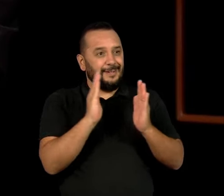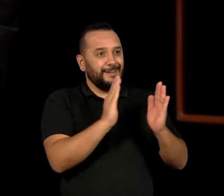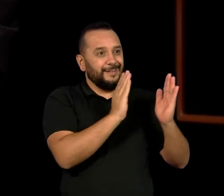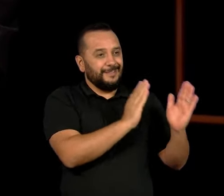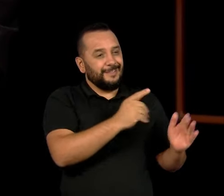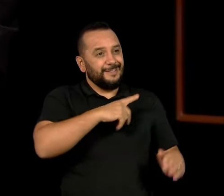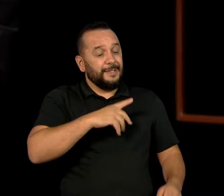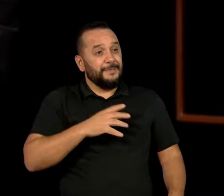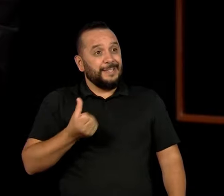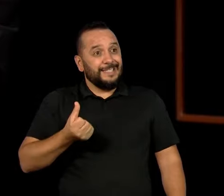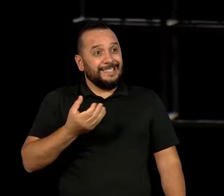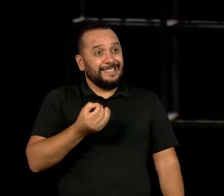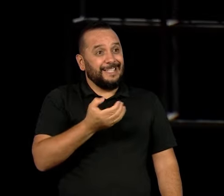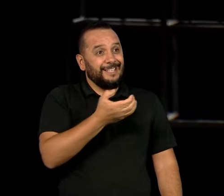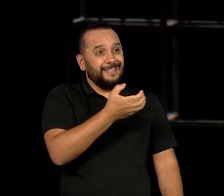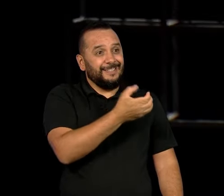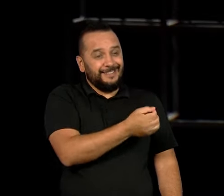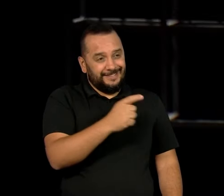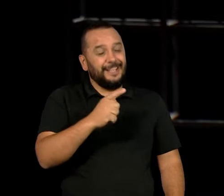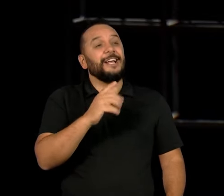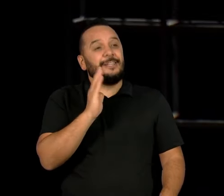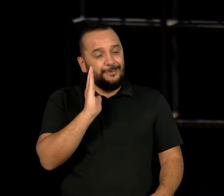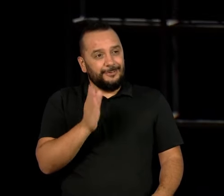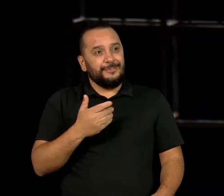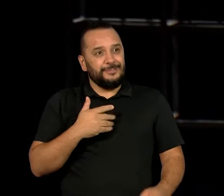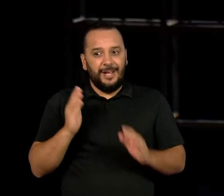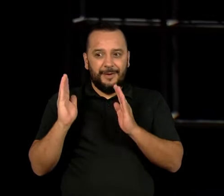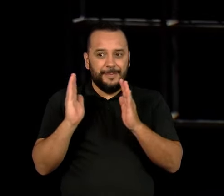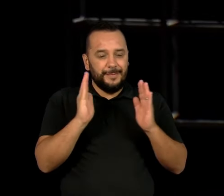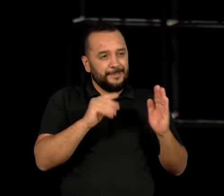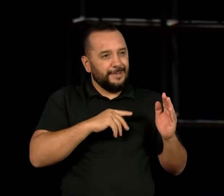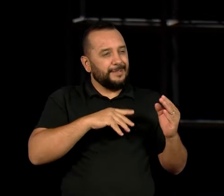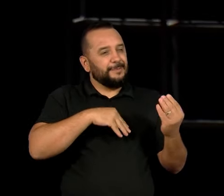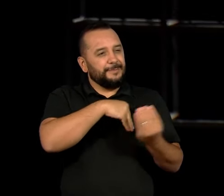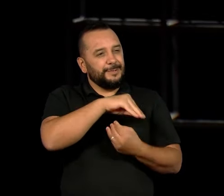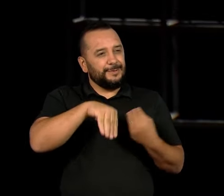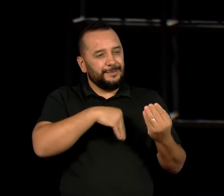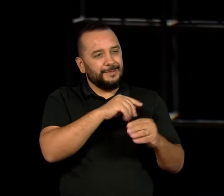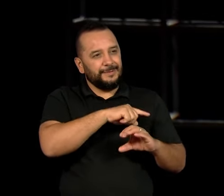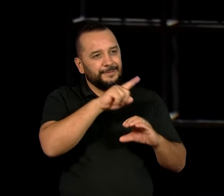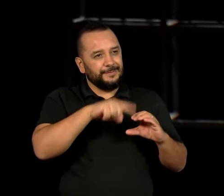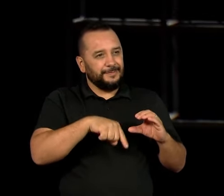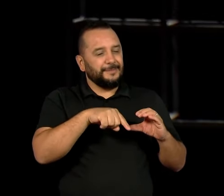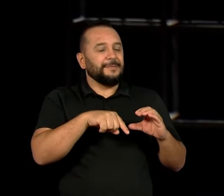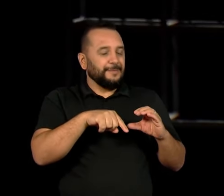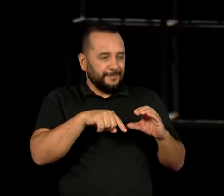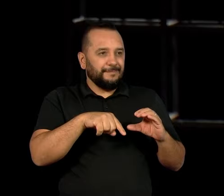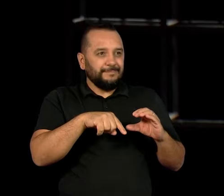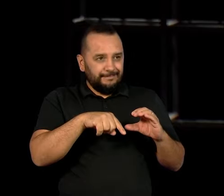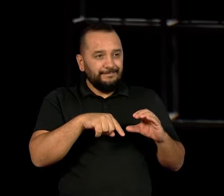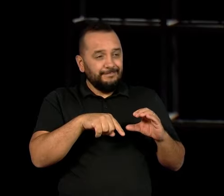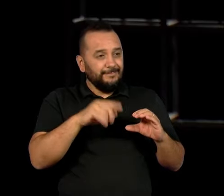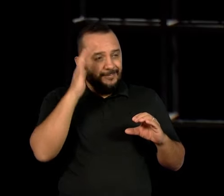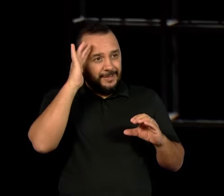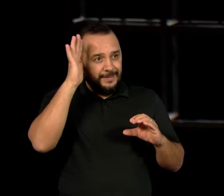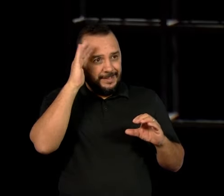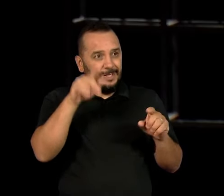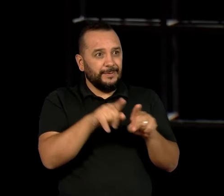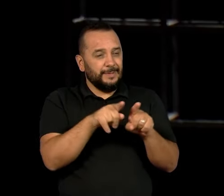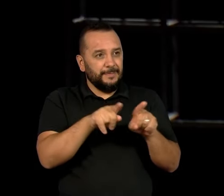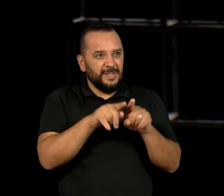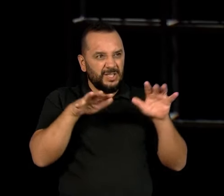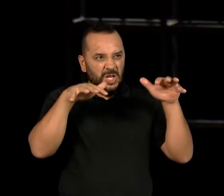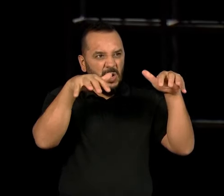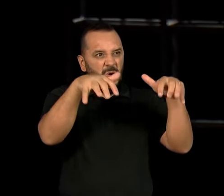600 capítulos, né? É uma mistura de ficção científica, terror, fantasia, que é um tema que não é muito abordado,